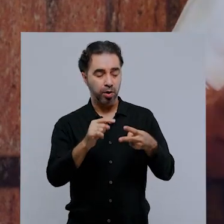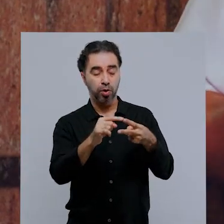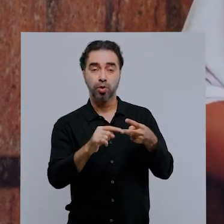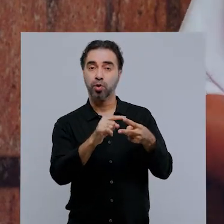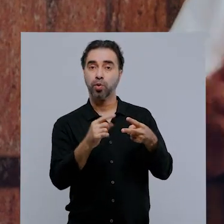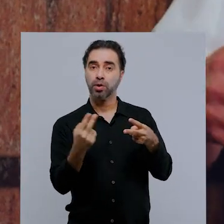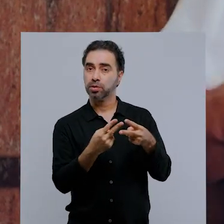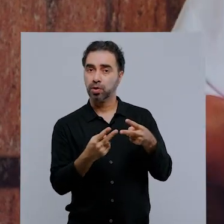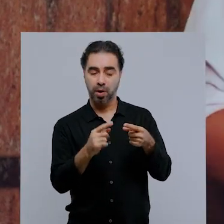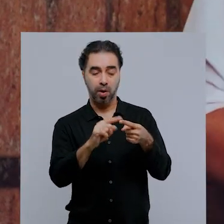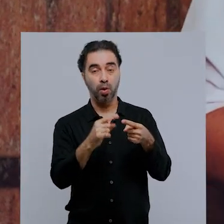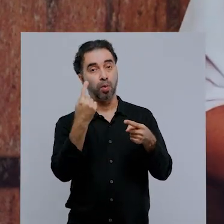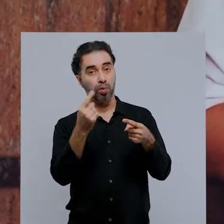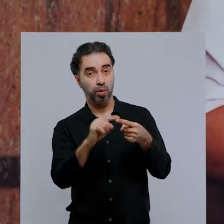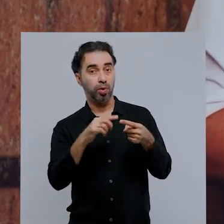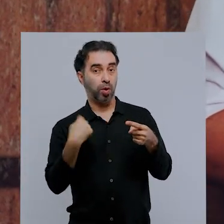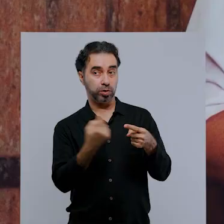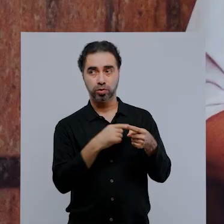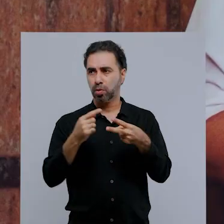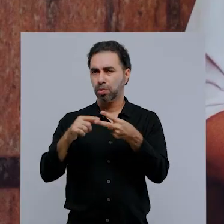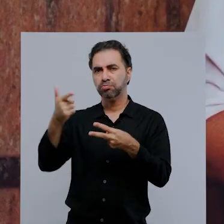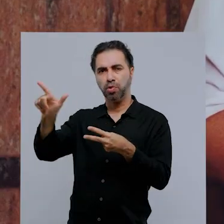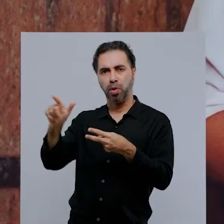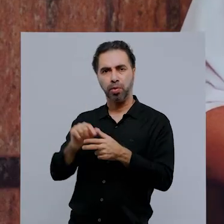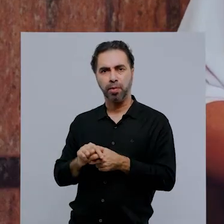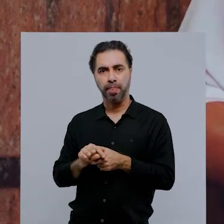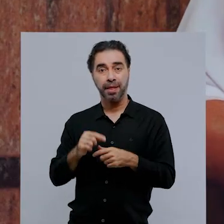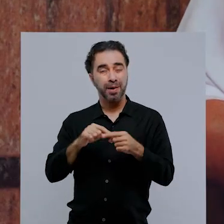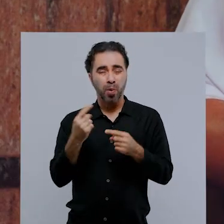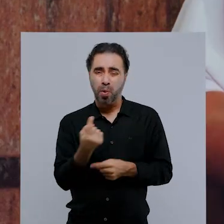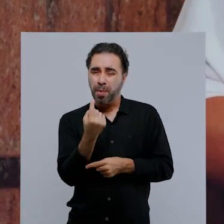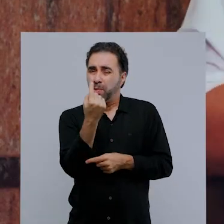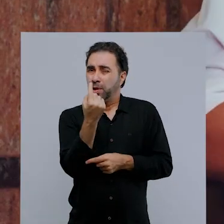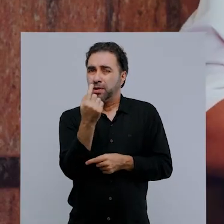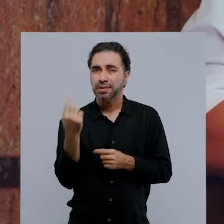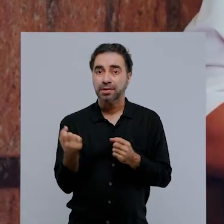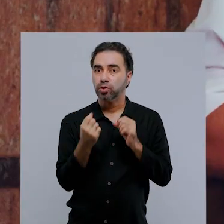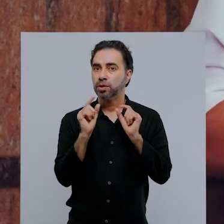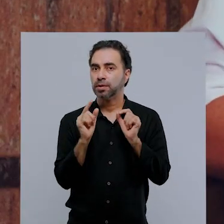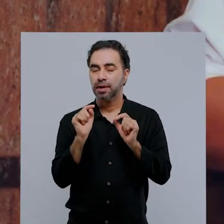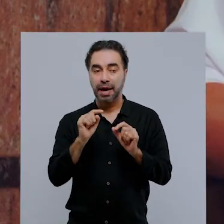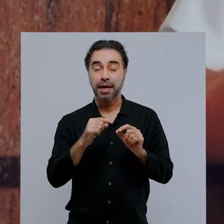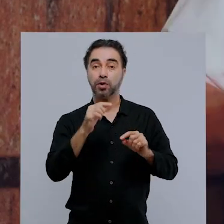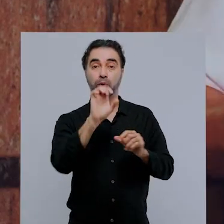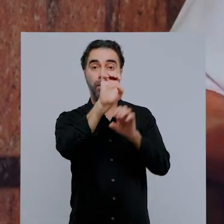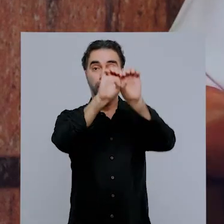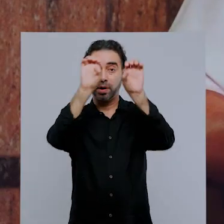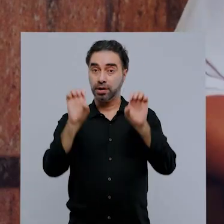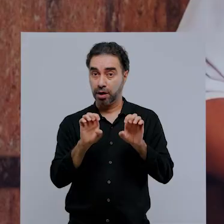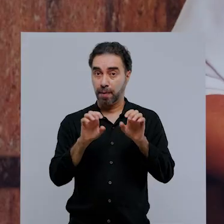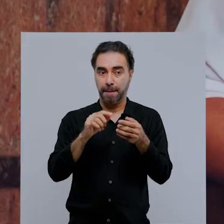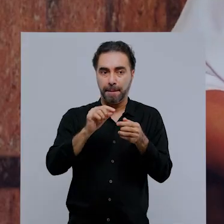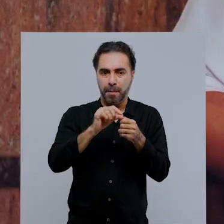engenhos que funcionam, hoje é o nosso e mais um. Então é uma coisa muito rara de se ver. E além do engenho movido à água, que na época esse engenho ele não